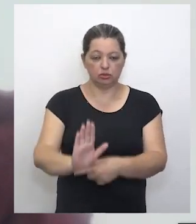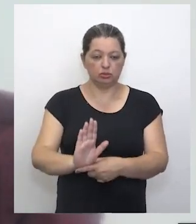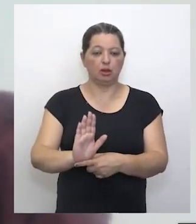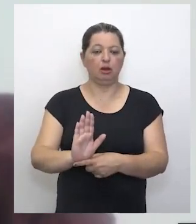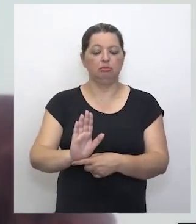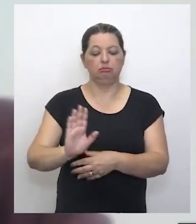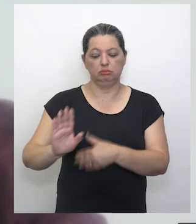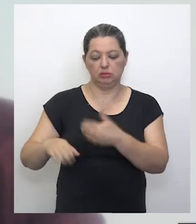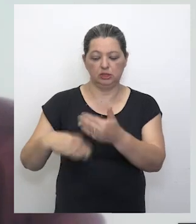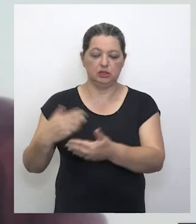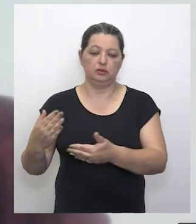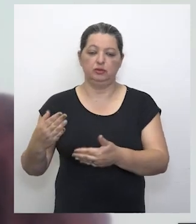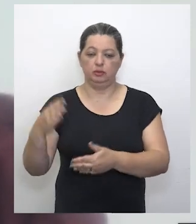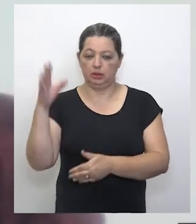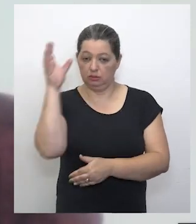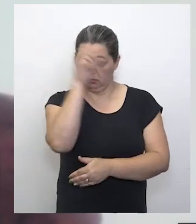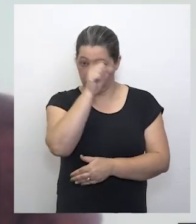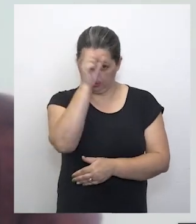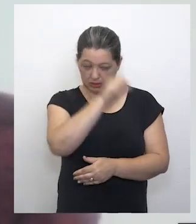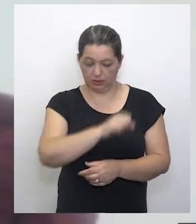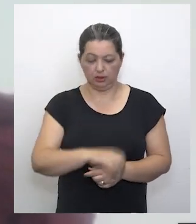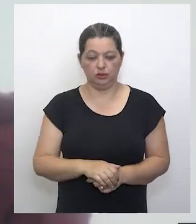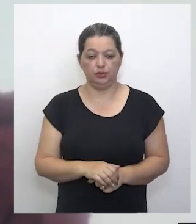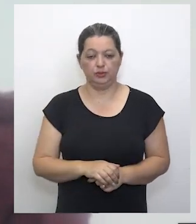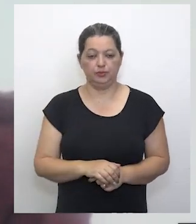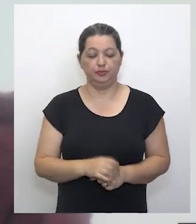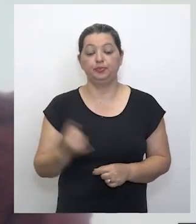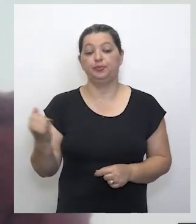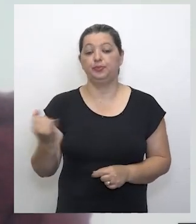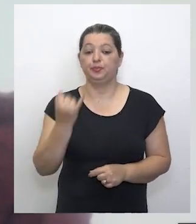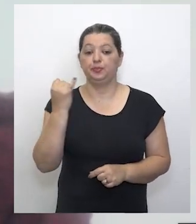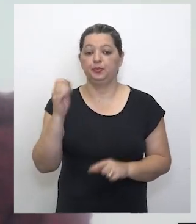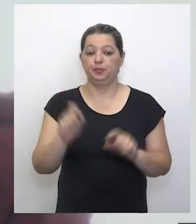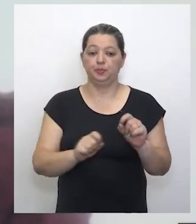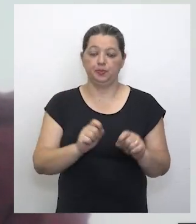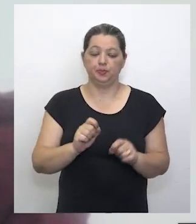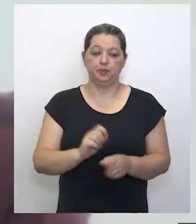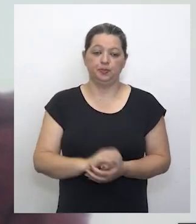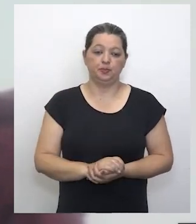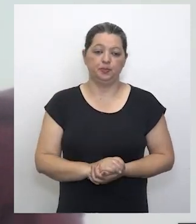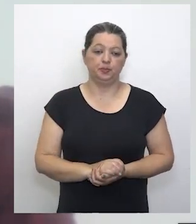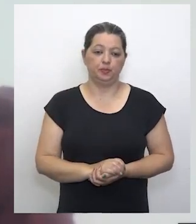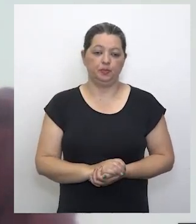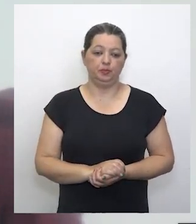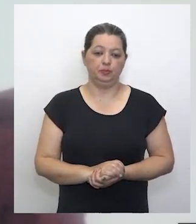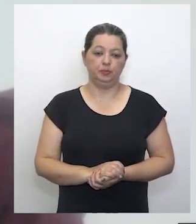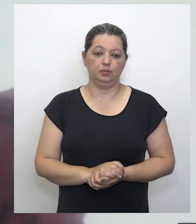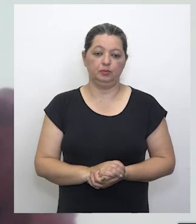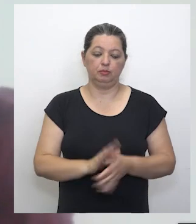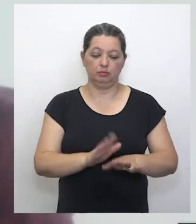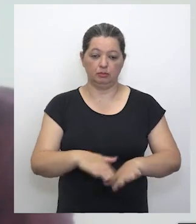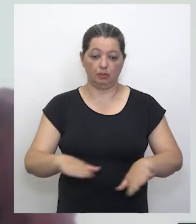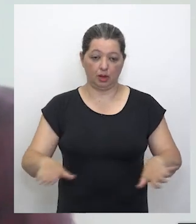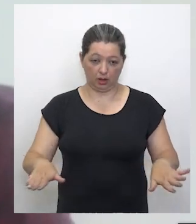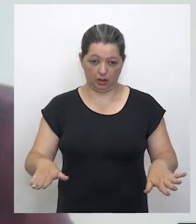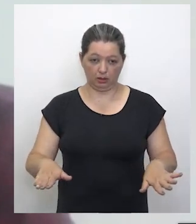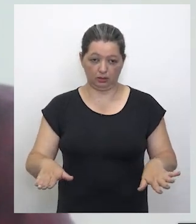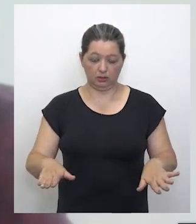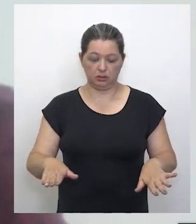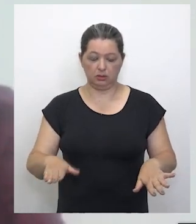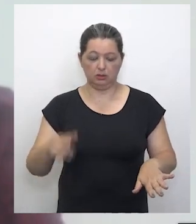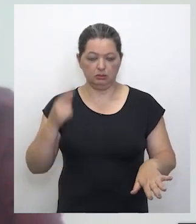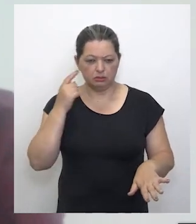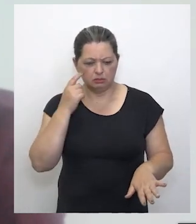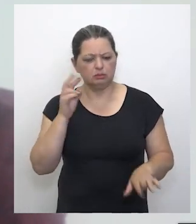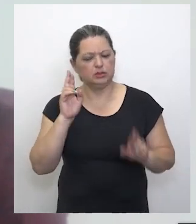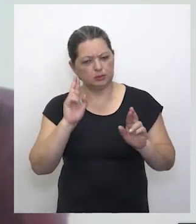aprendizagem. Por isso, é importante a gente dizer para a criança que espera o melhor que